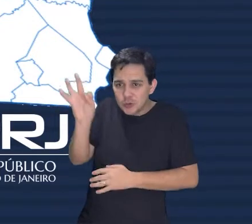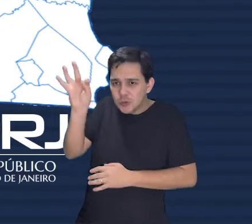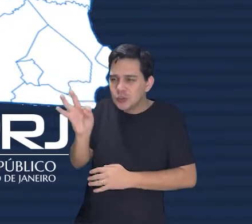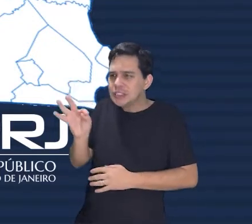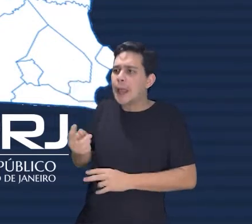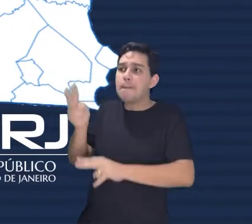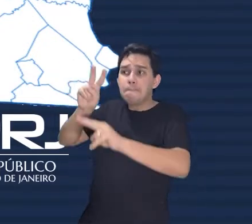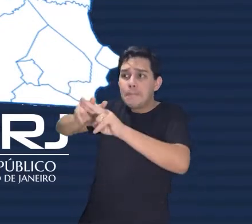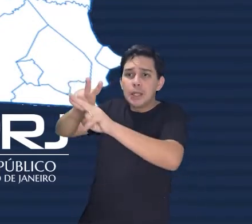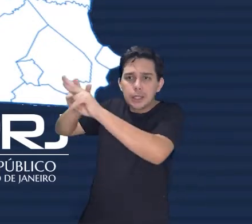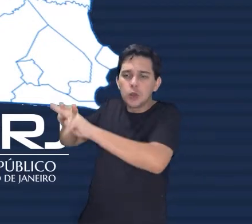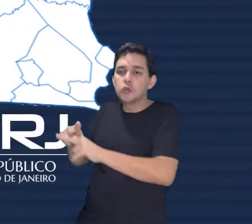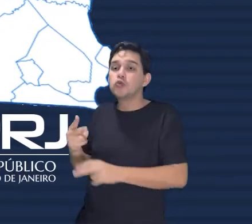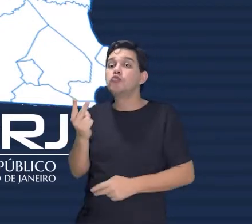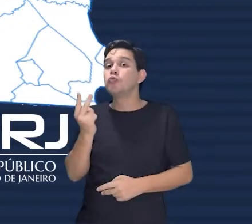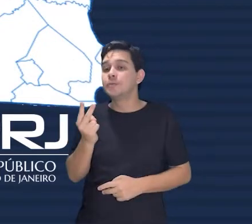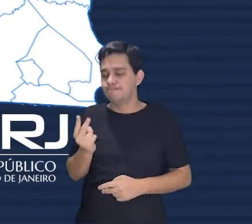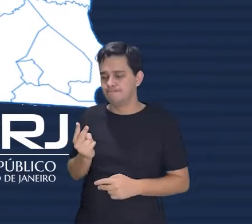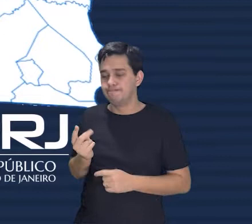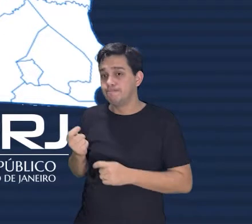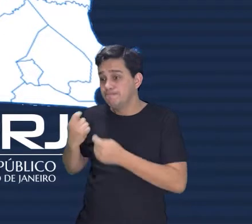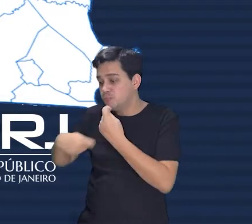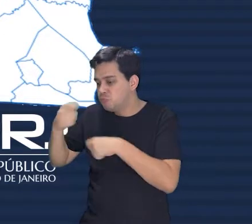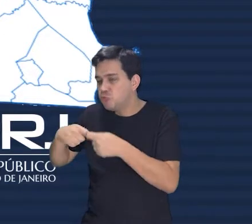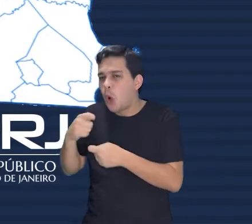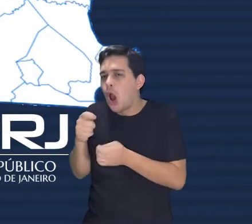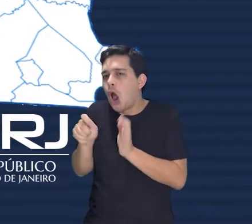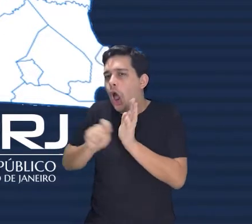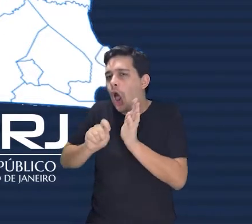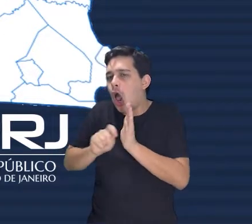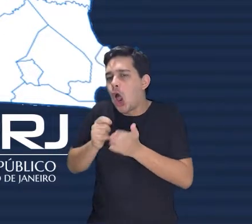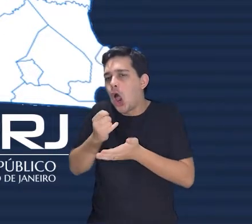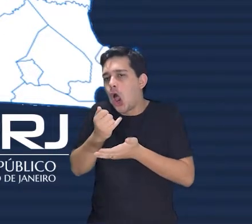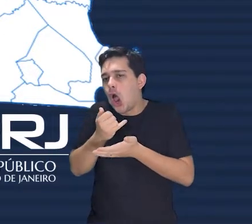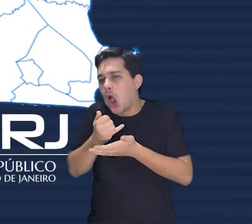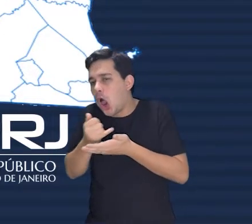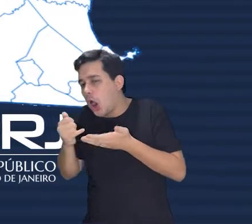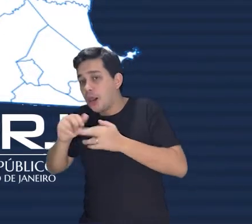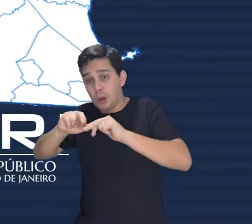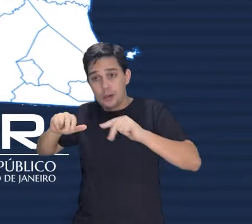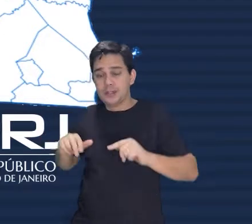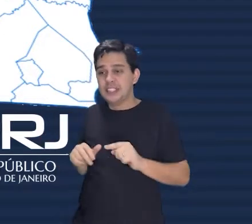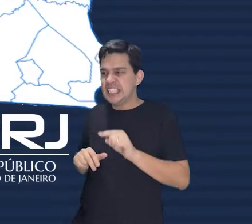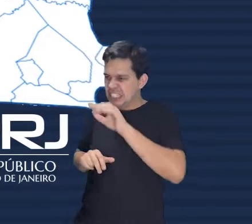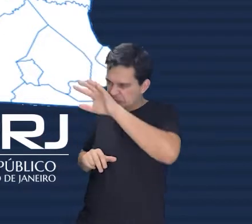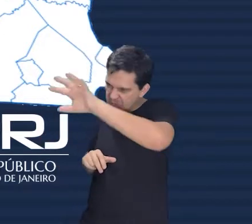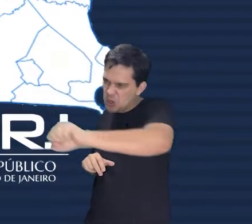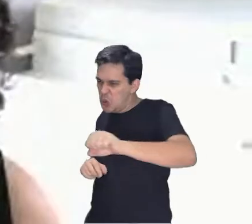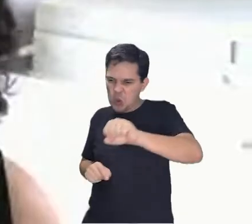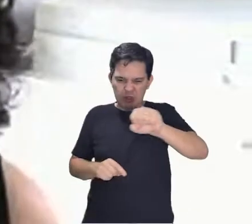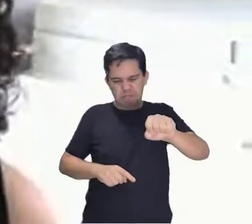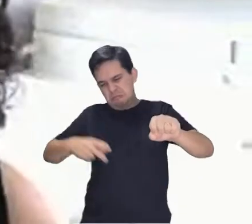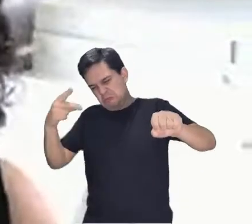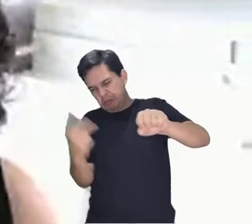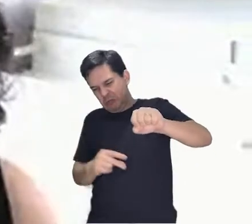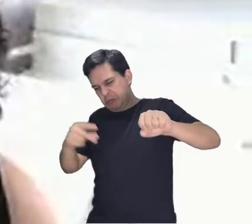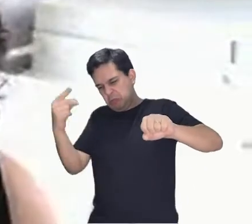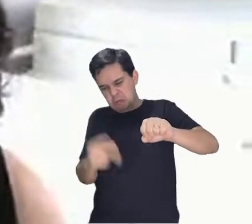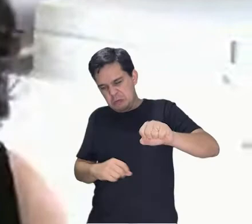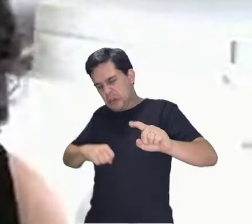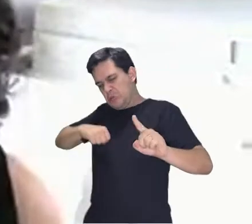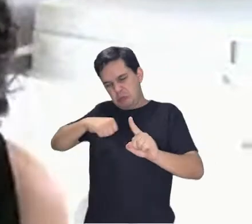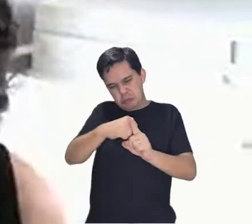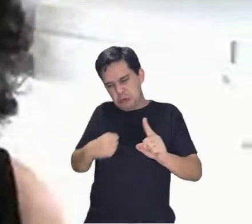e torturarem moradores que teriam furtado fios elétricos da casa de um membro do tráfico. Essa investigação,